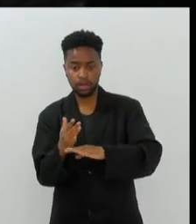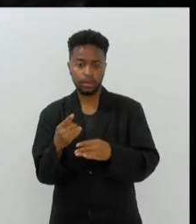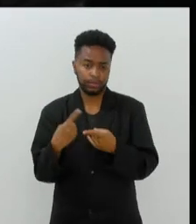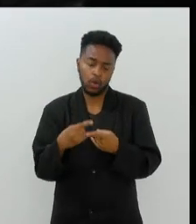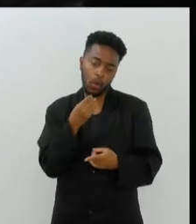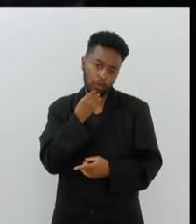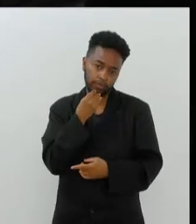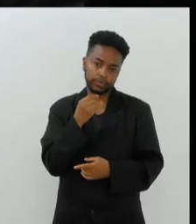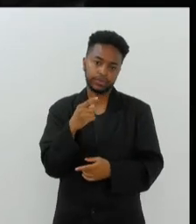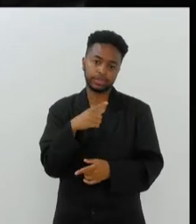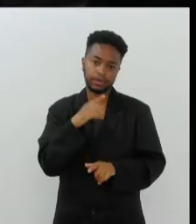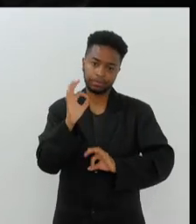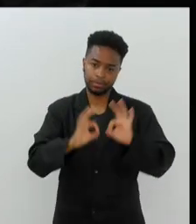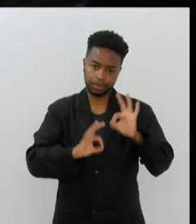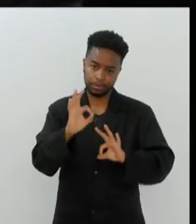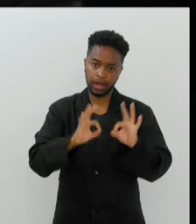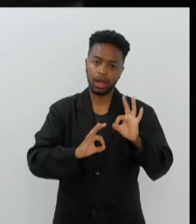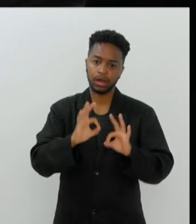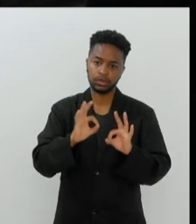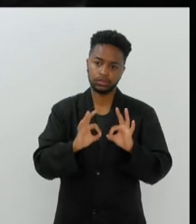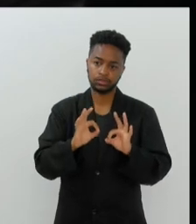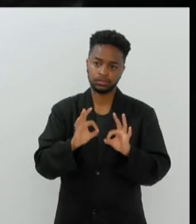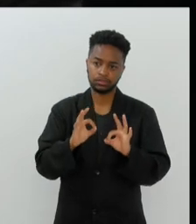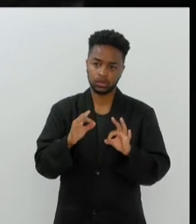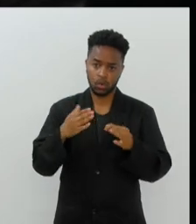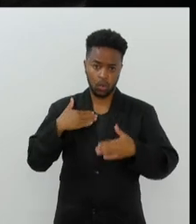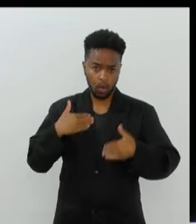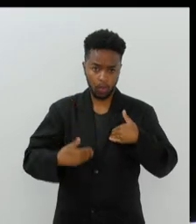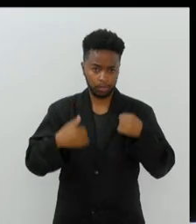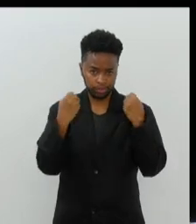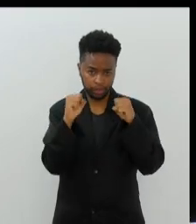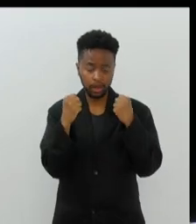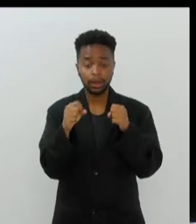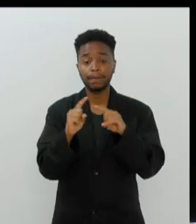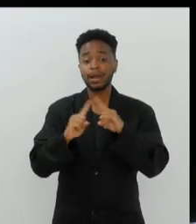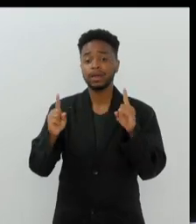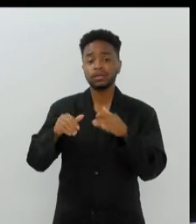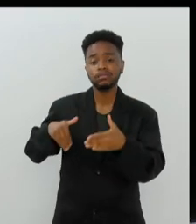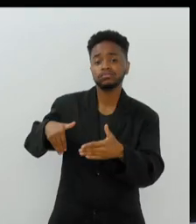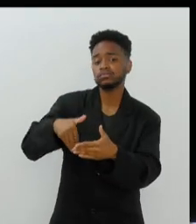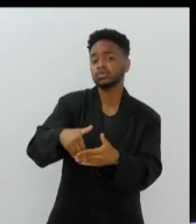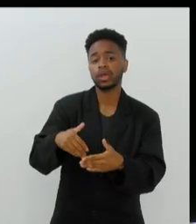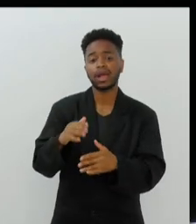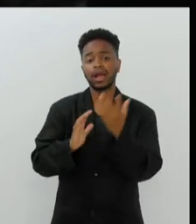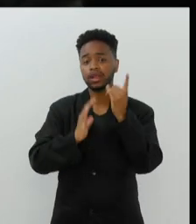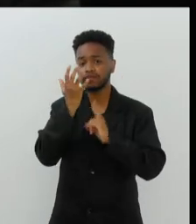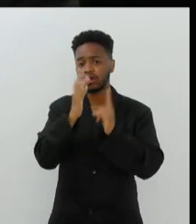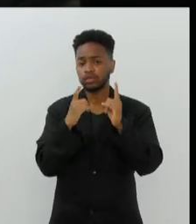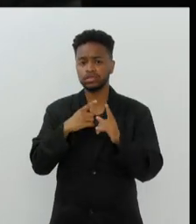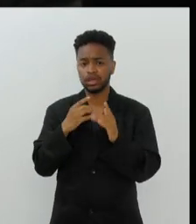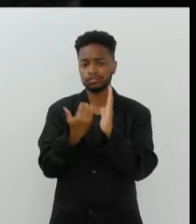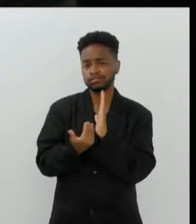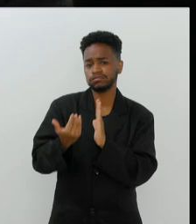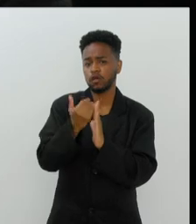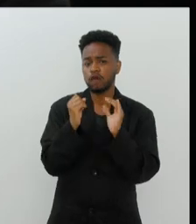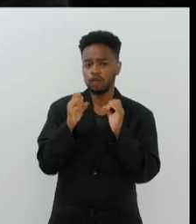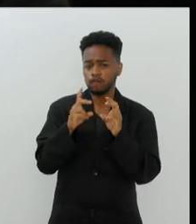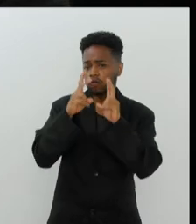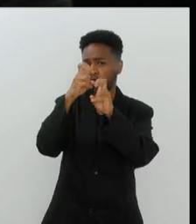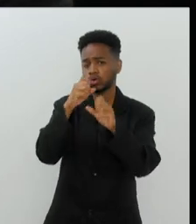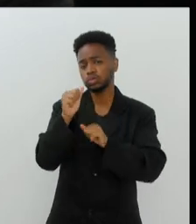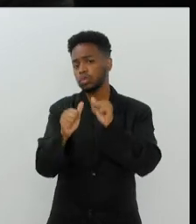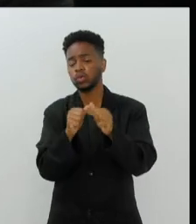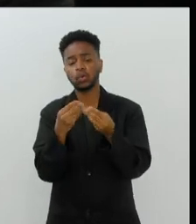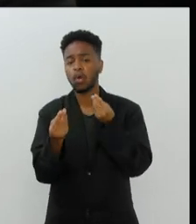todo? É evidente que você tem o seu preparo, isso é você visível. Diz físico, treino? Mas aí quando vai chegando perto do carnaval, você